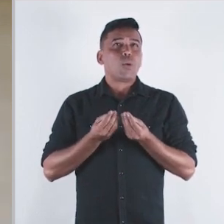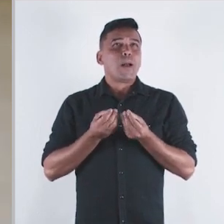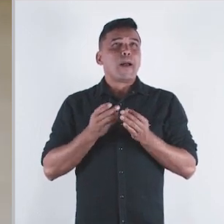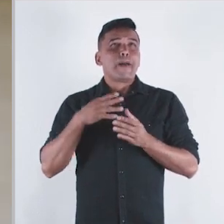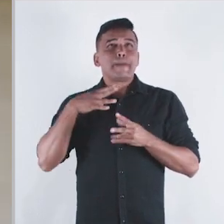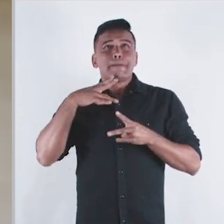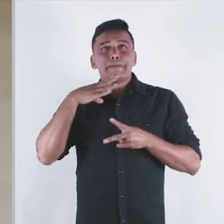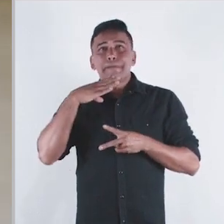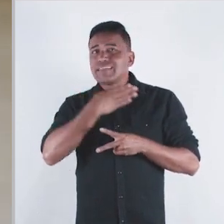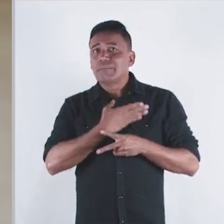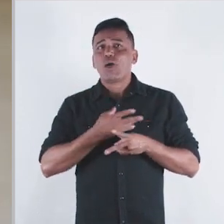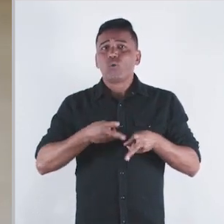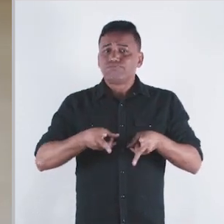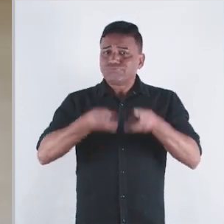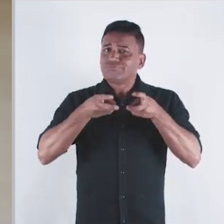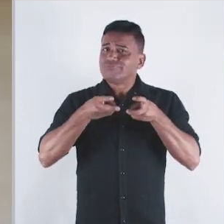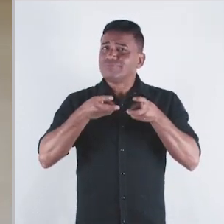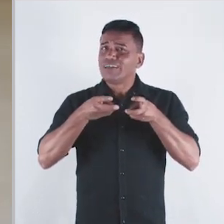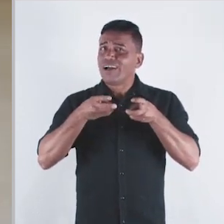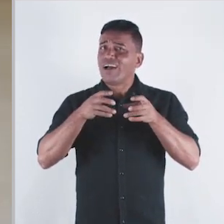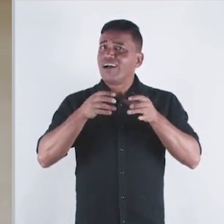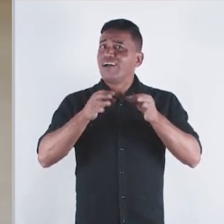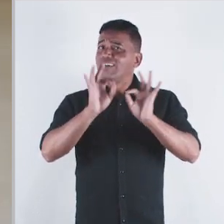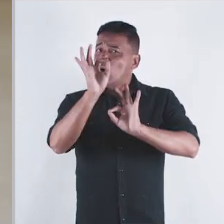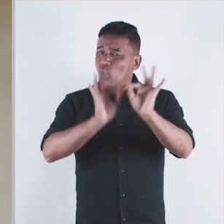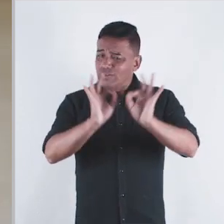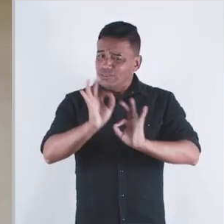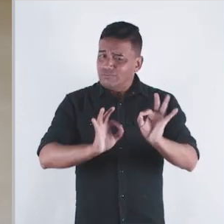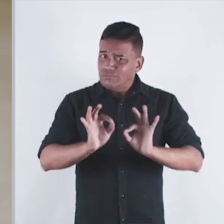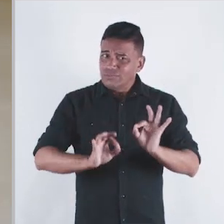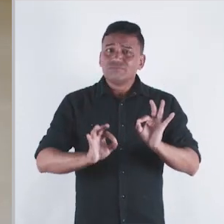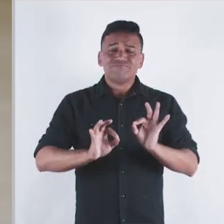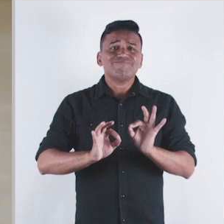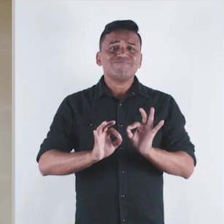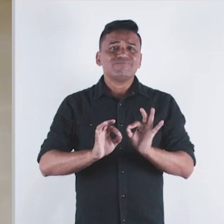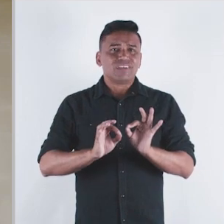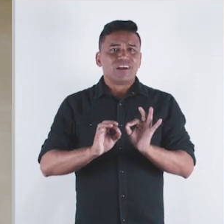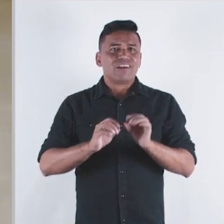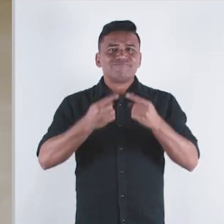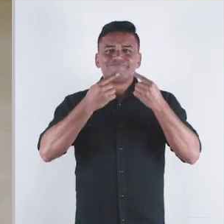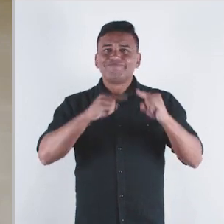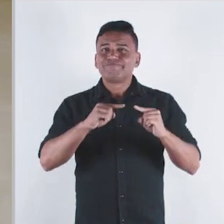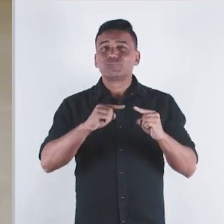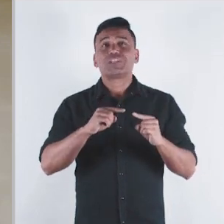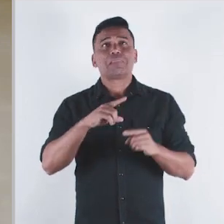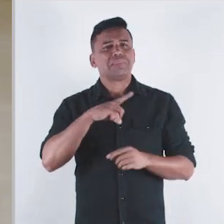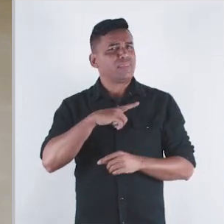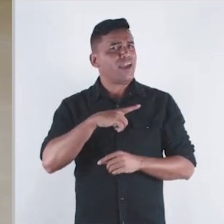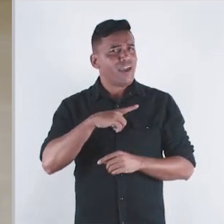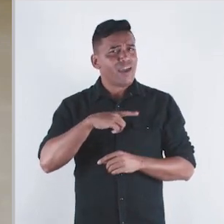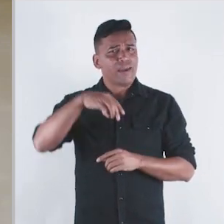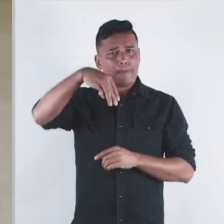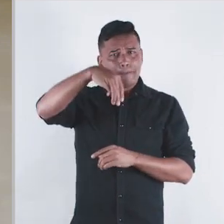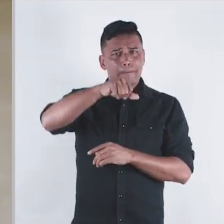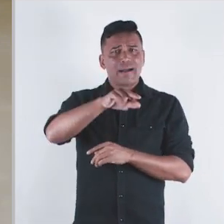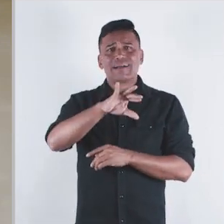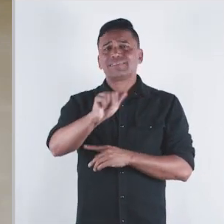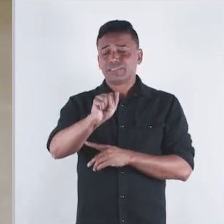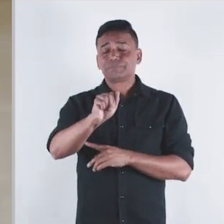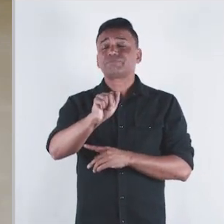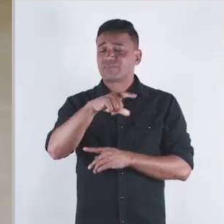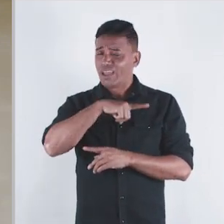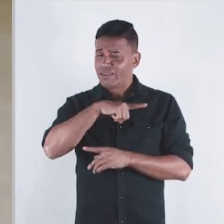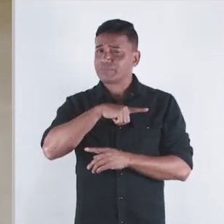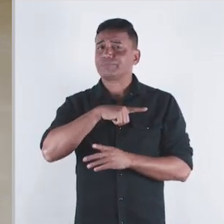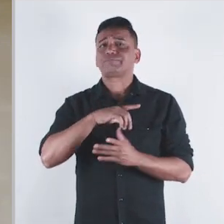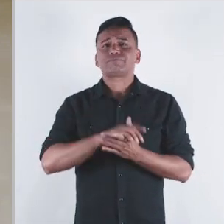e também fazendo um estudo, enfim, da fortuna crítica e tudo mais? Que existe, Márcia, já, eu